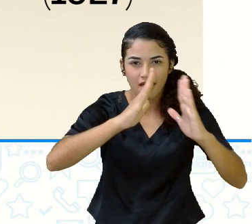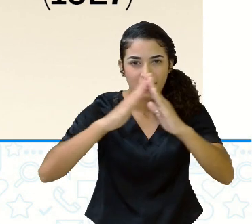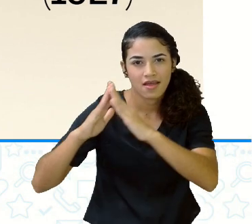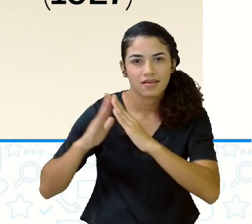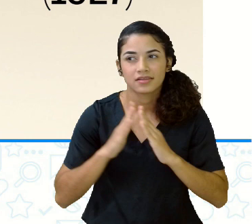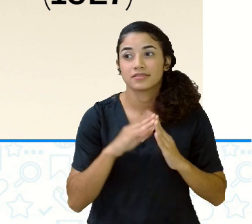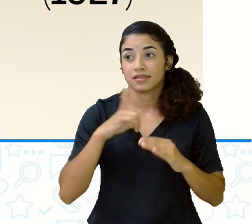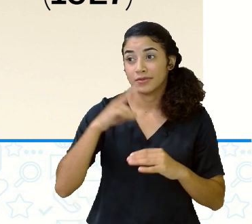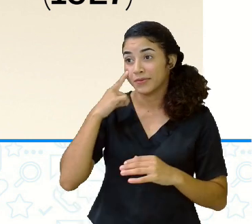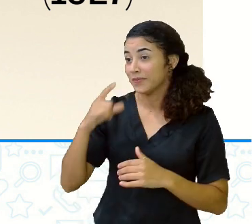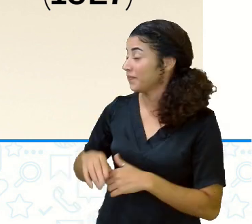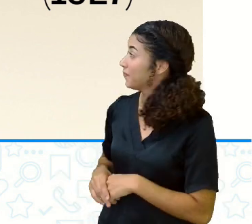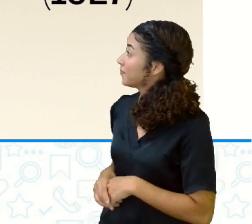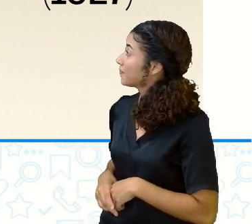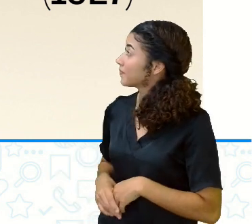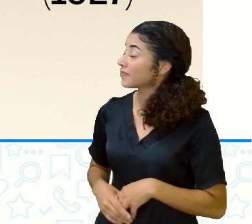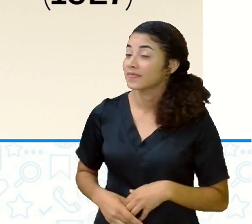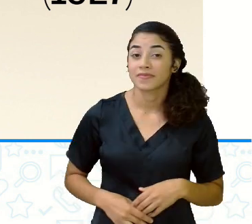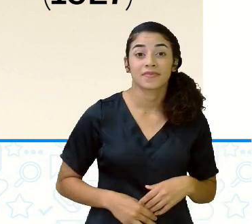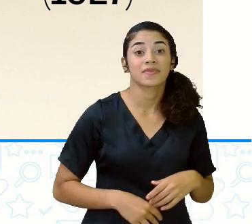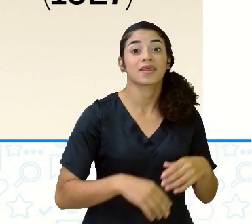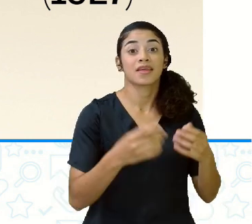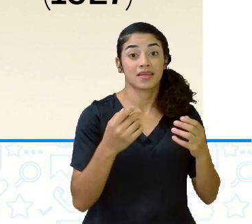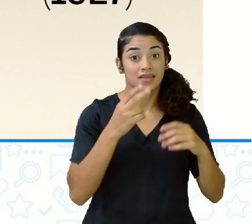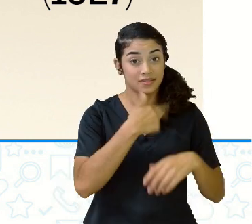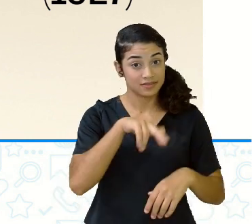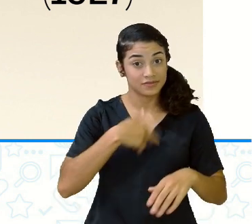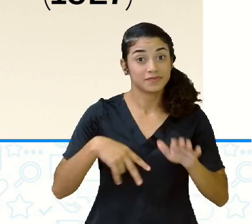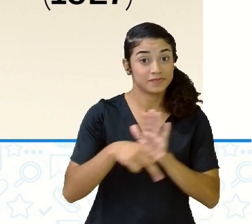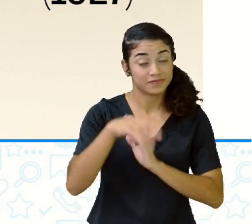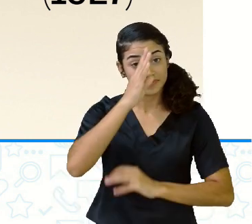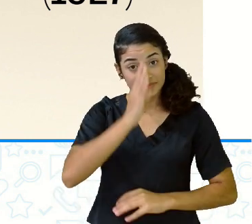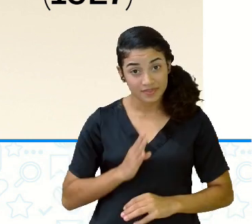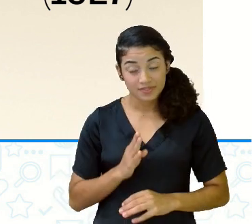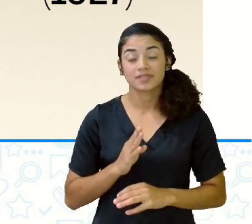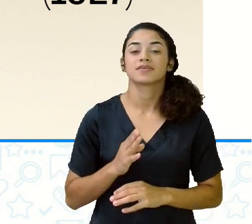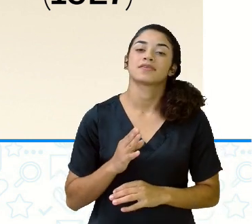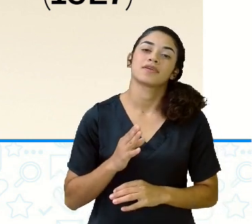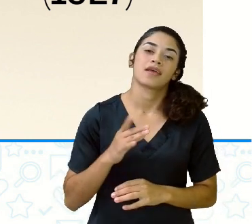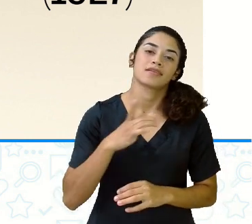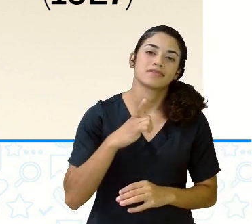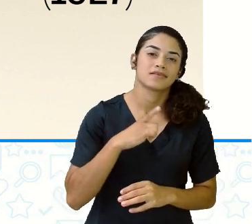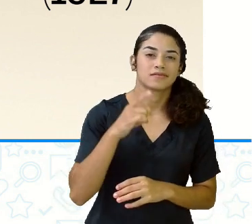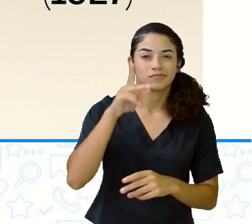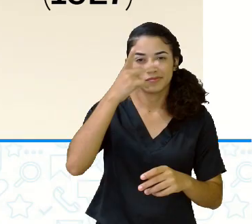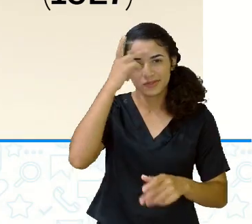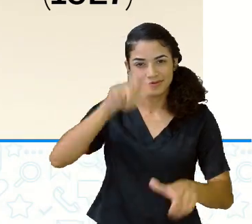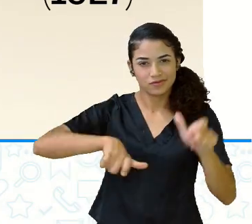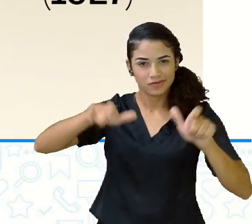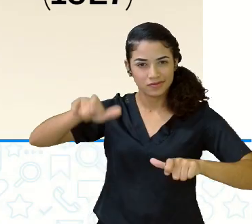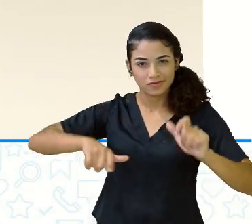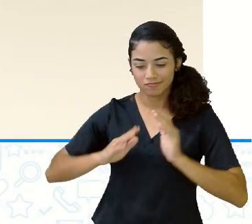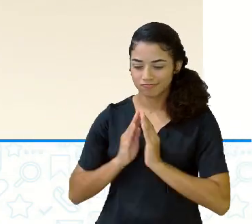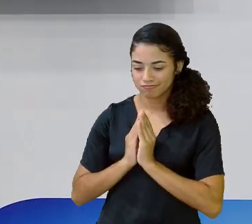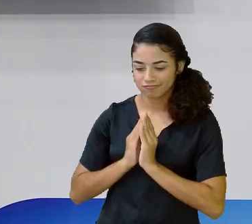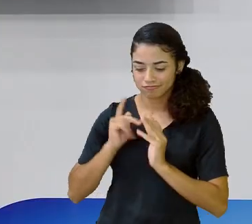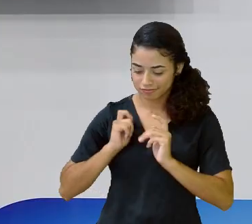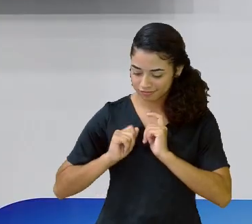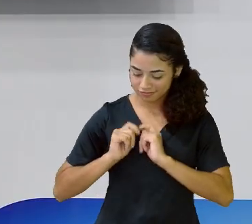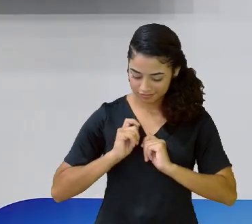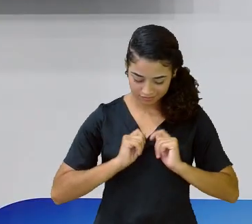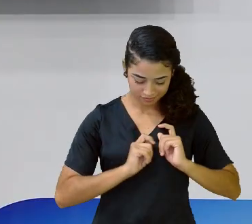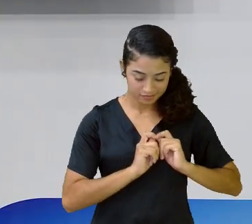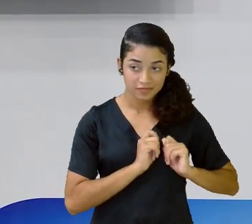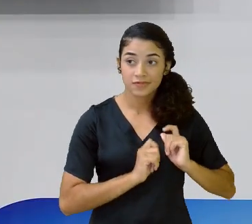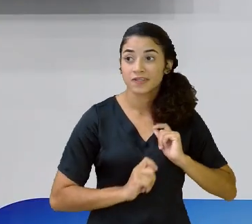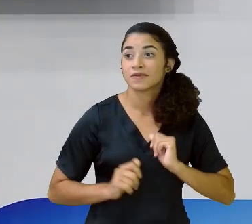gente tem esse aqui, ó, da religião brasileira, que está aqui as pessoas com seus santinhos, mas um outro quadro emblemático